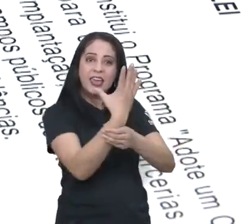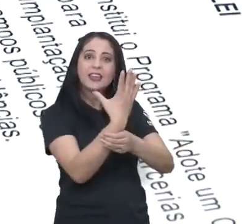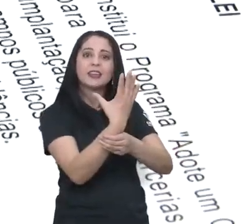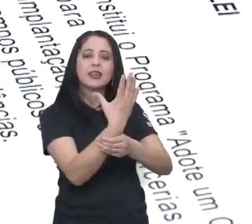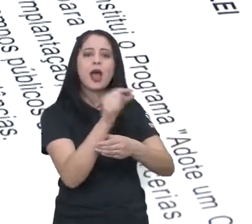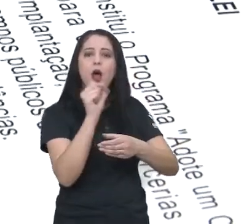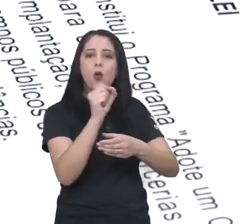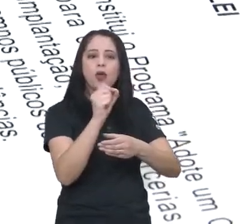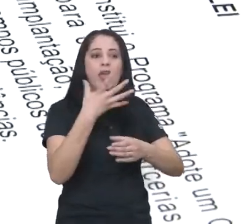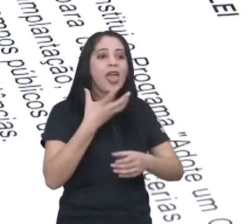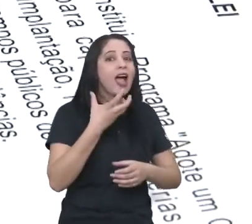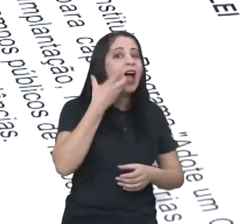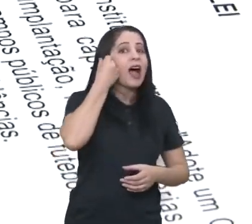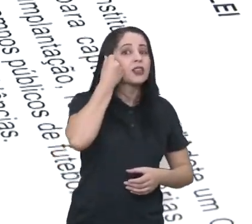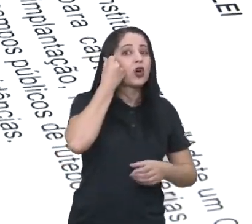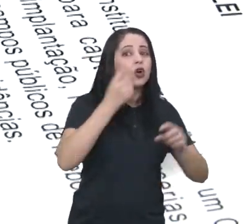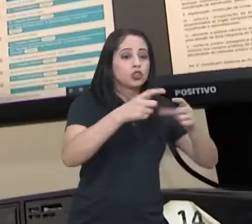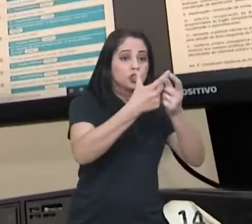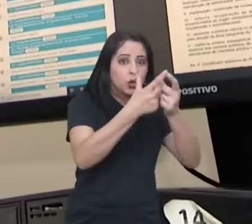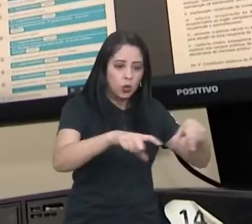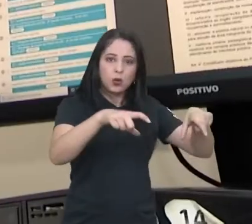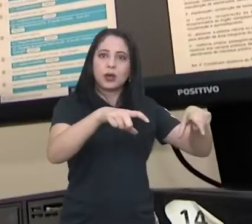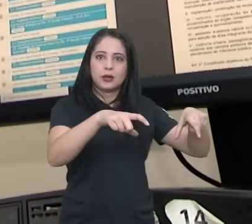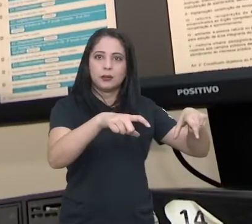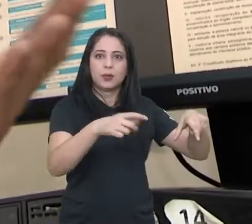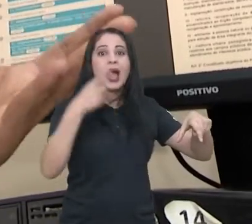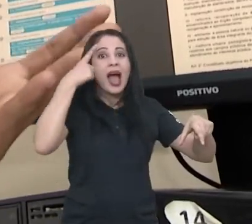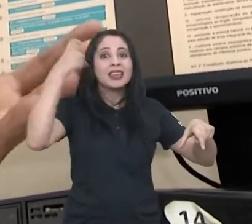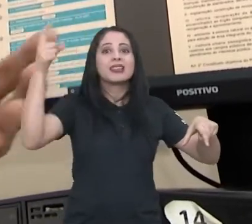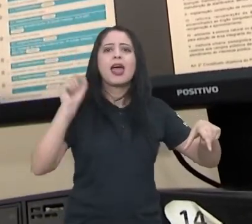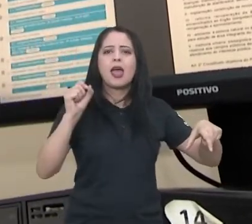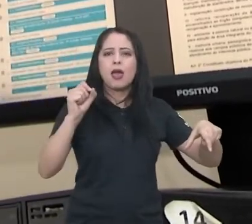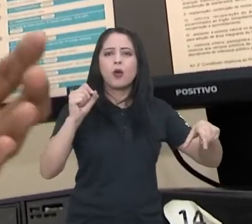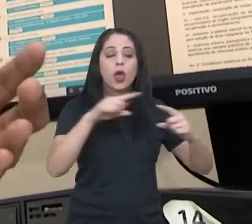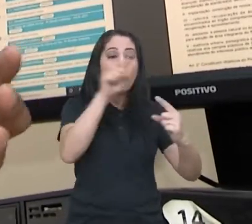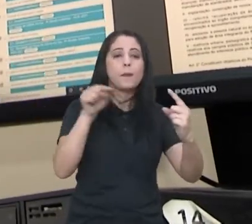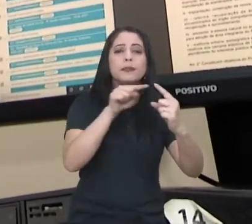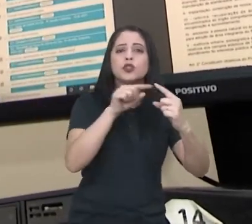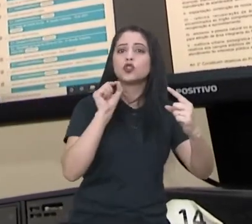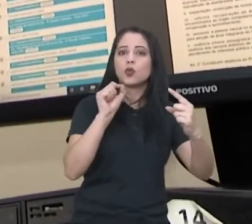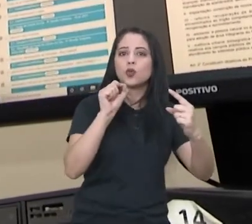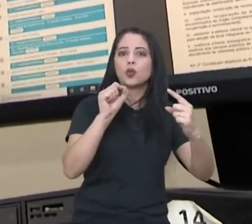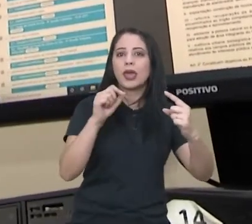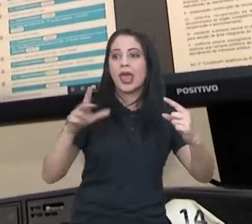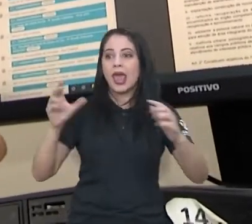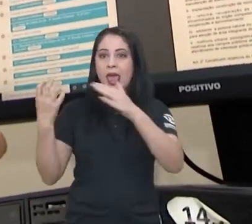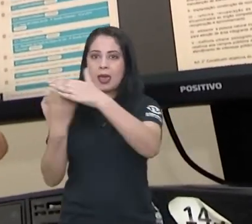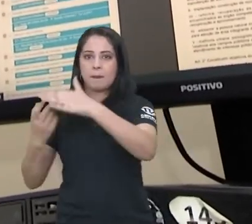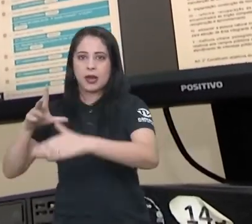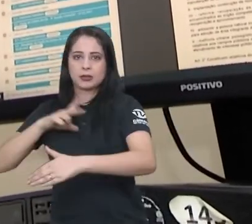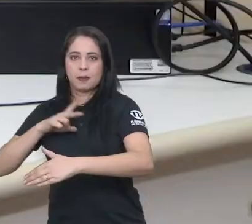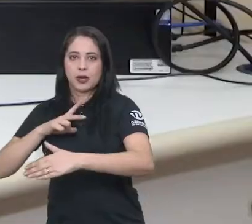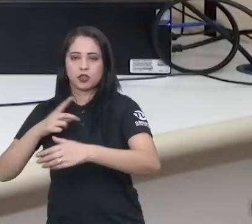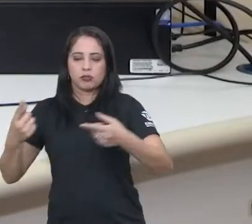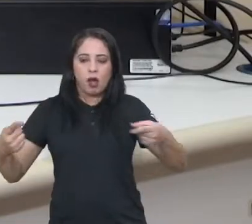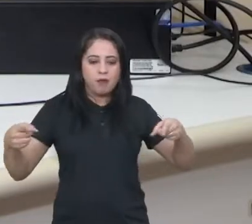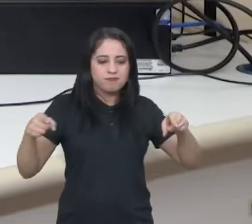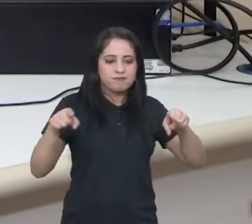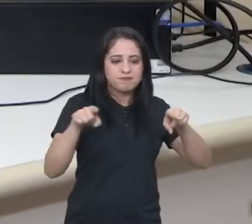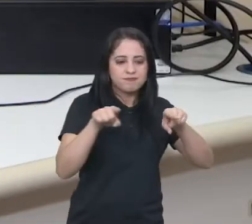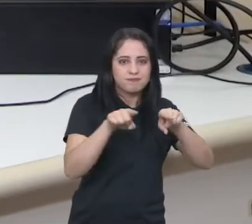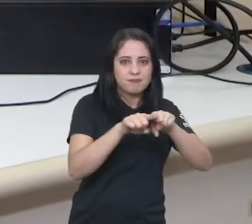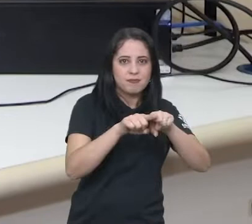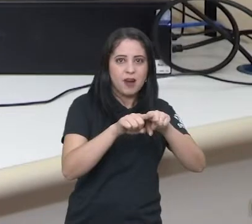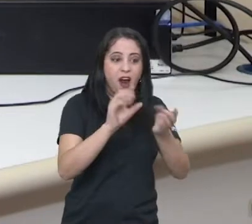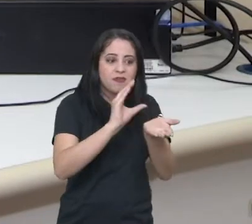São José o programa Adote um Campo. A ideia é propor uma parceria entre o poder público e o setor privado, na qual